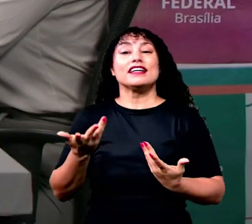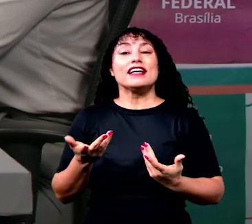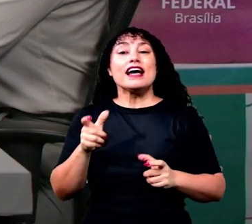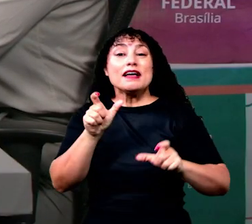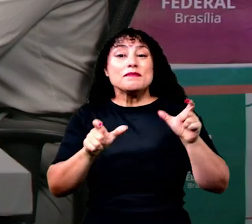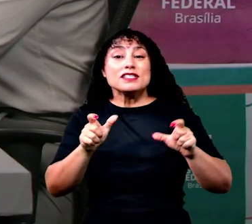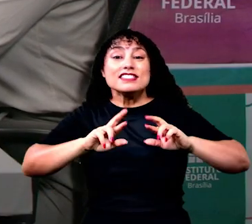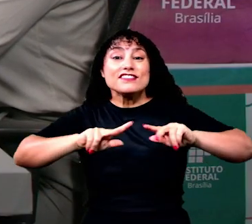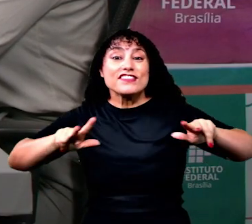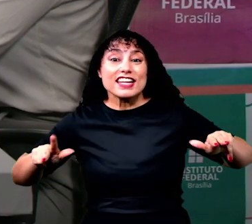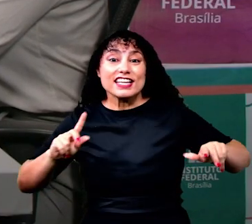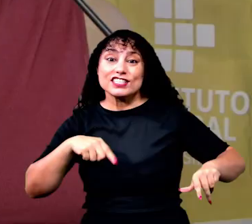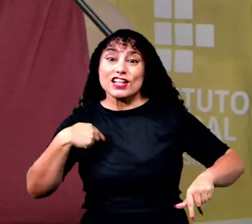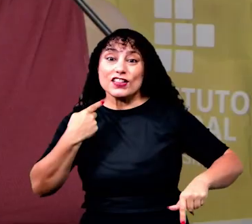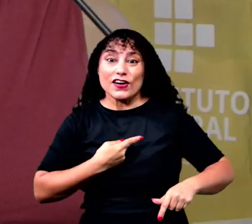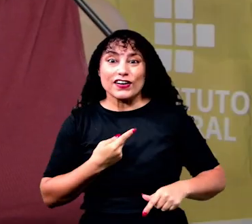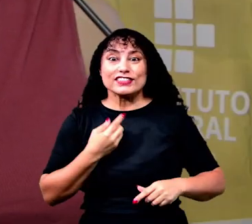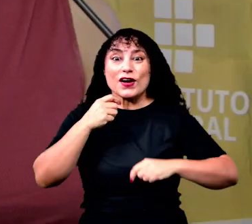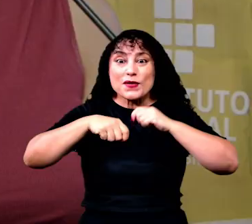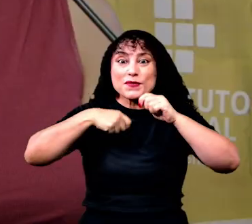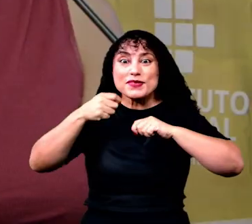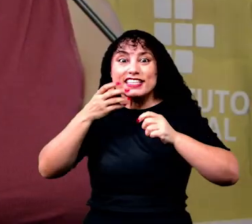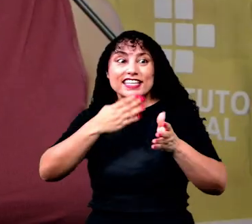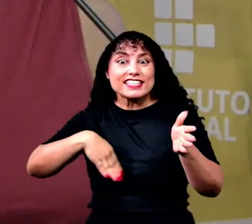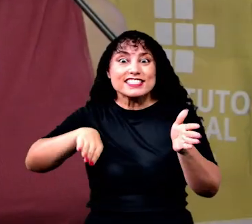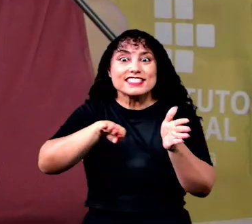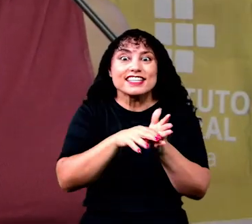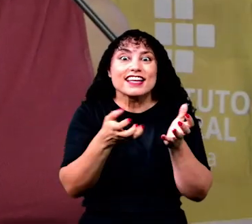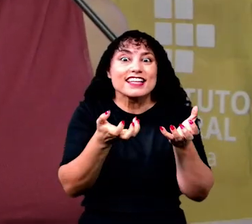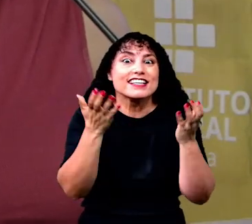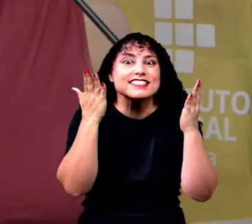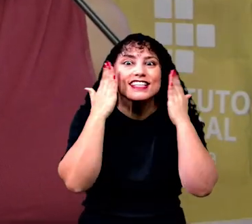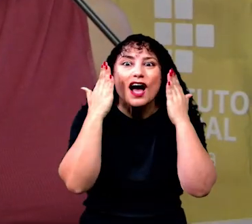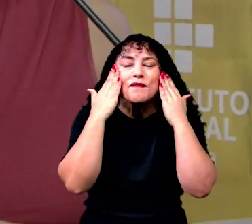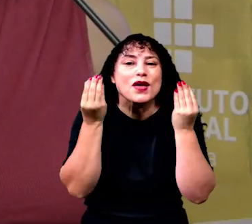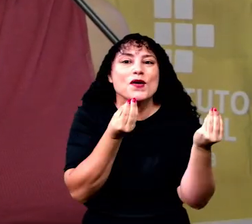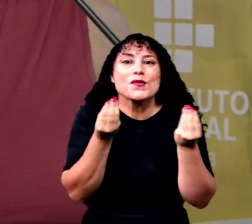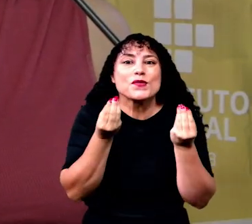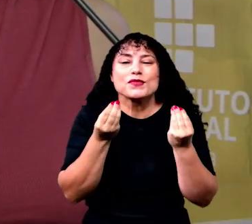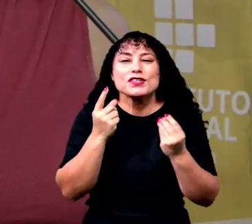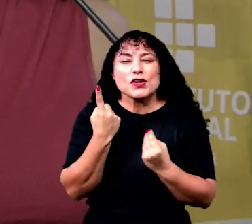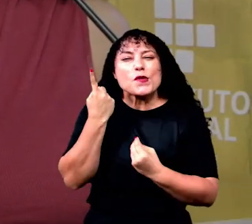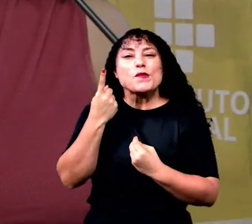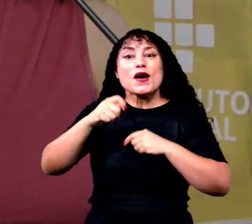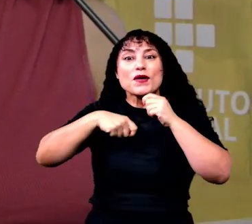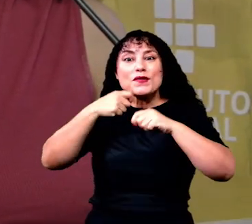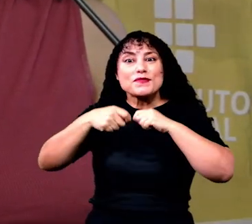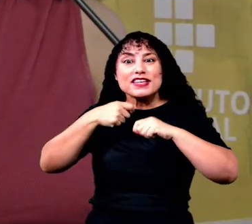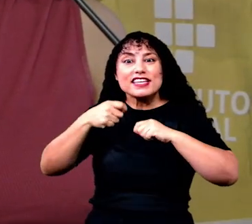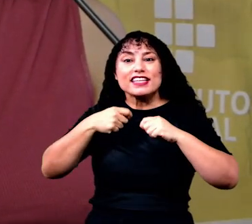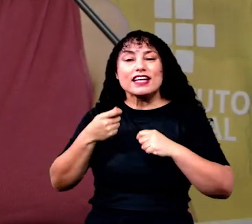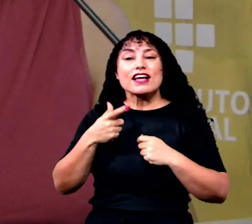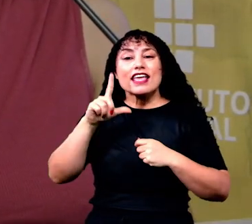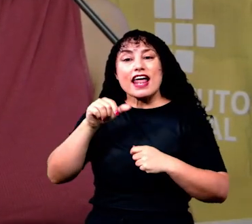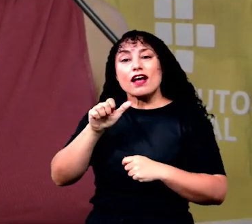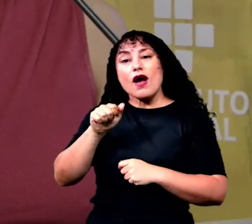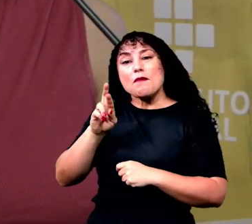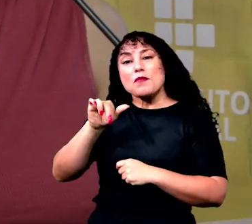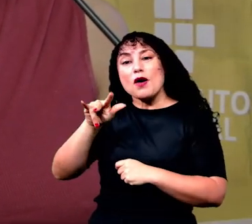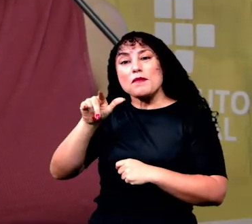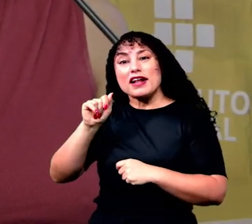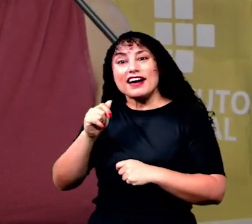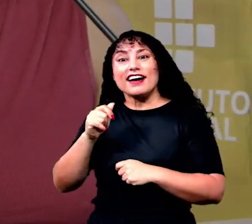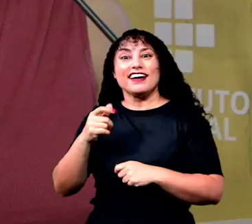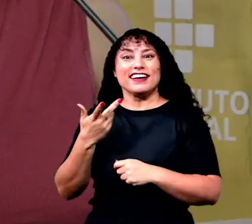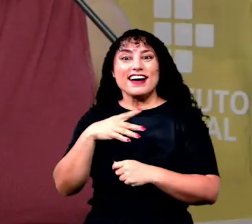então a comida é totalmente diferente da nossa, e aí chegar lá, ela queria muito saber, eu acho que tinha uma comida que era com